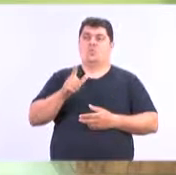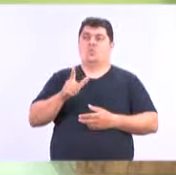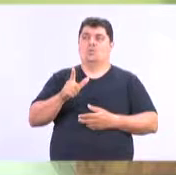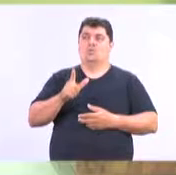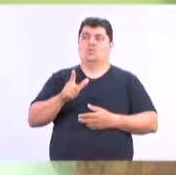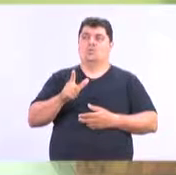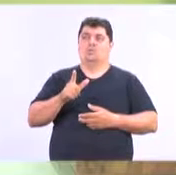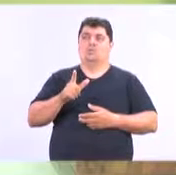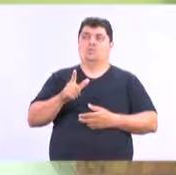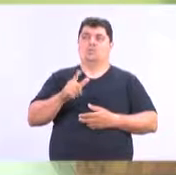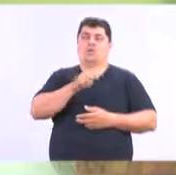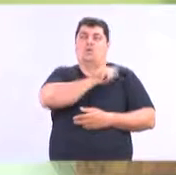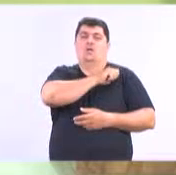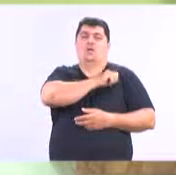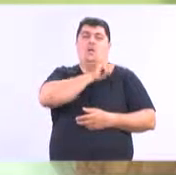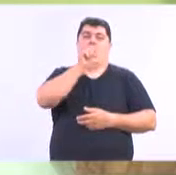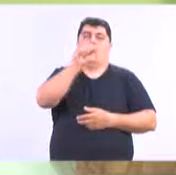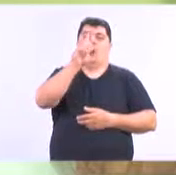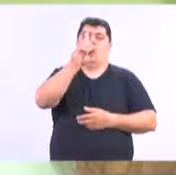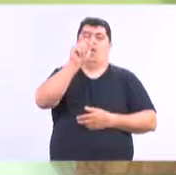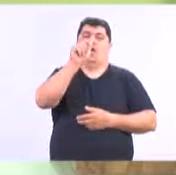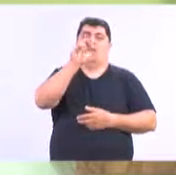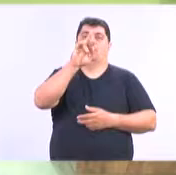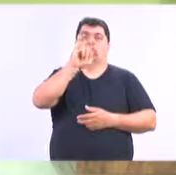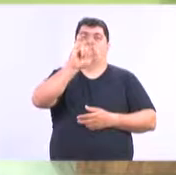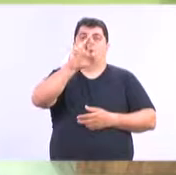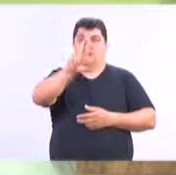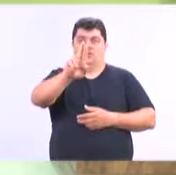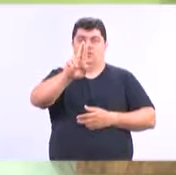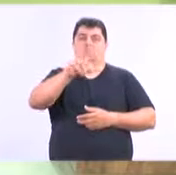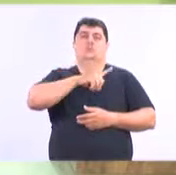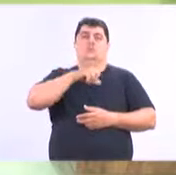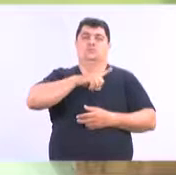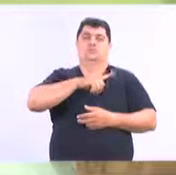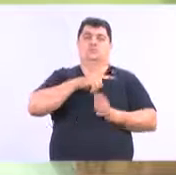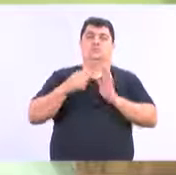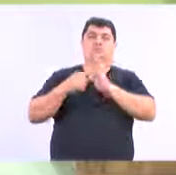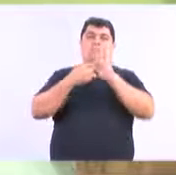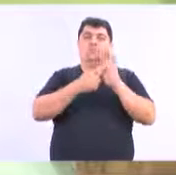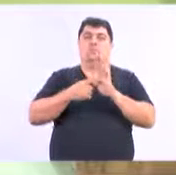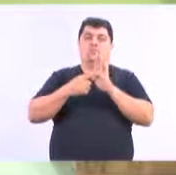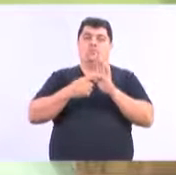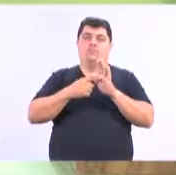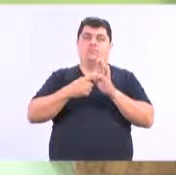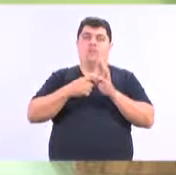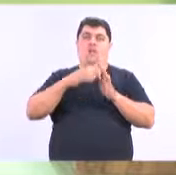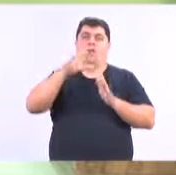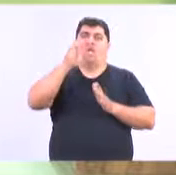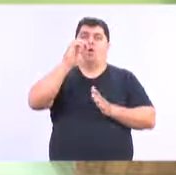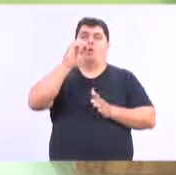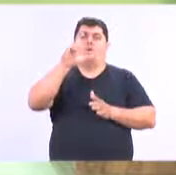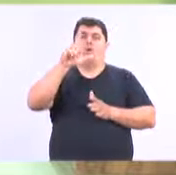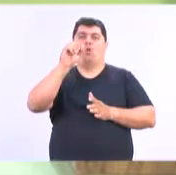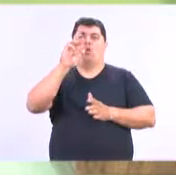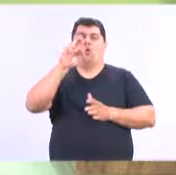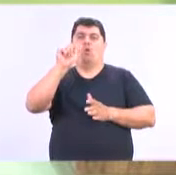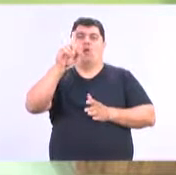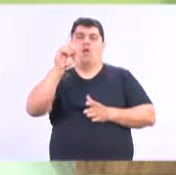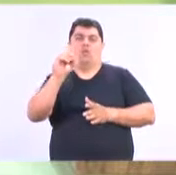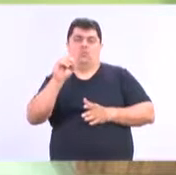desculpa, temos o aluno Adaí. Ele diz que a demonstração contábil é do Polo Colorado do Oeste. Ele diz